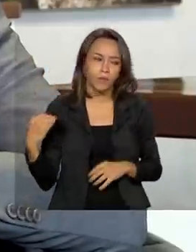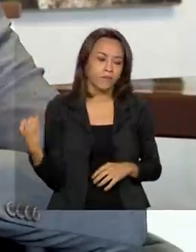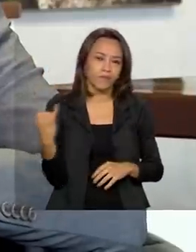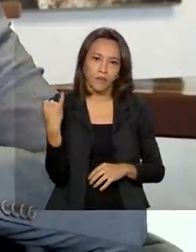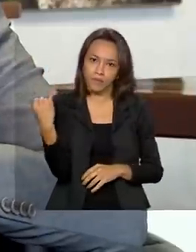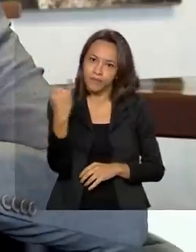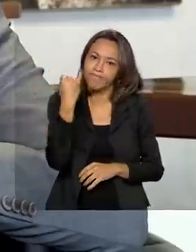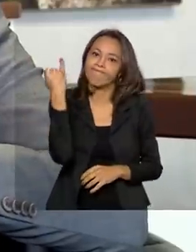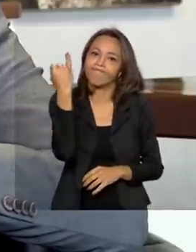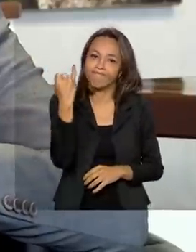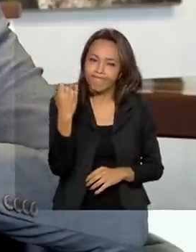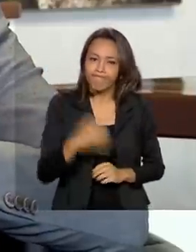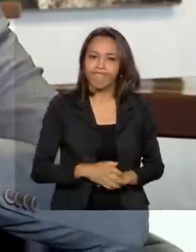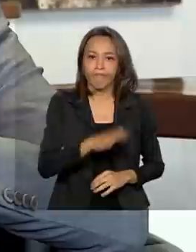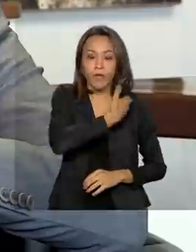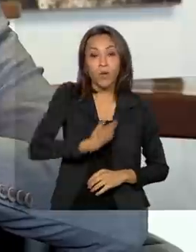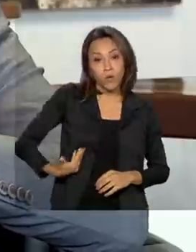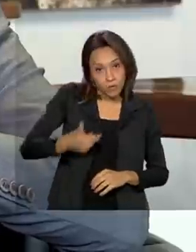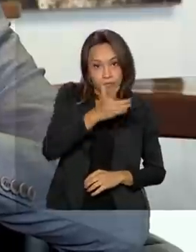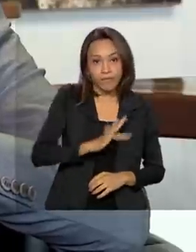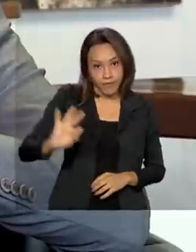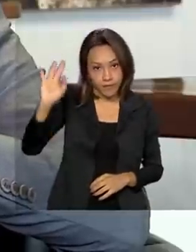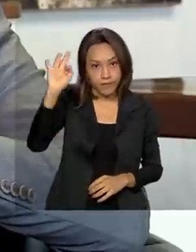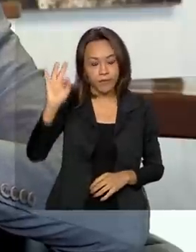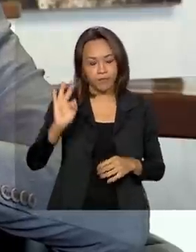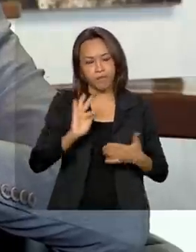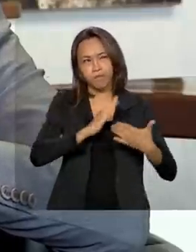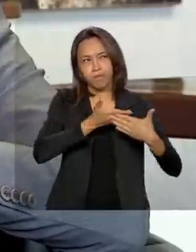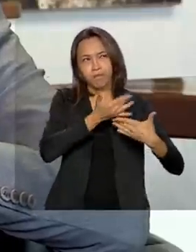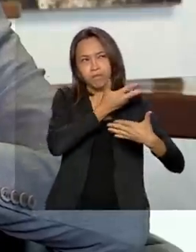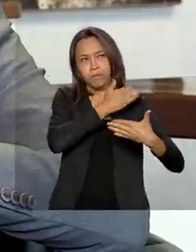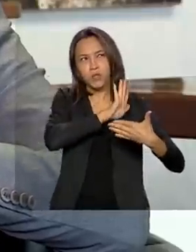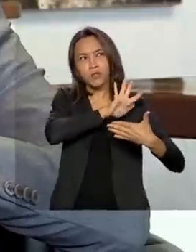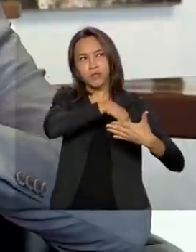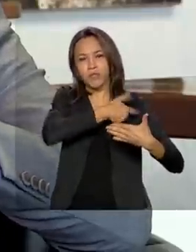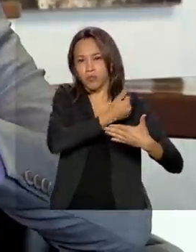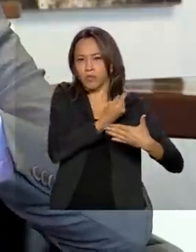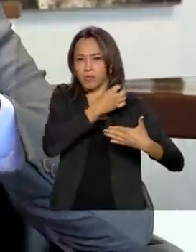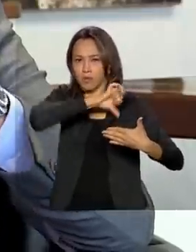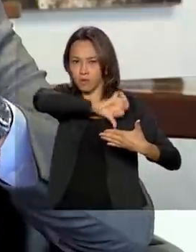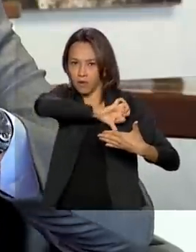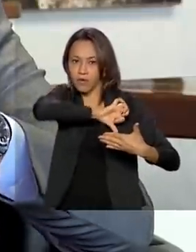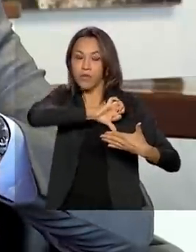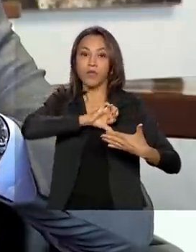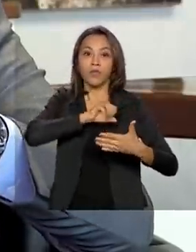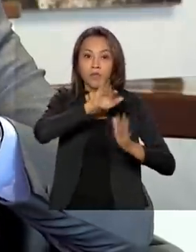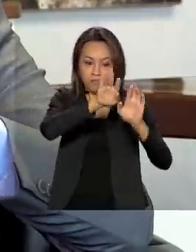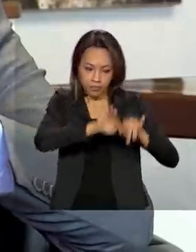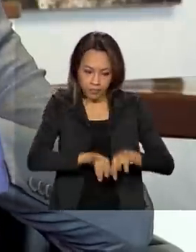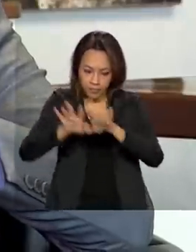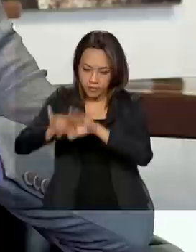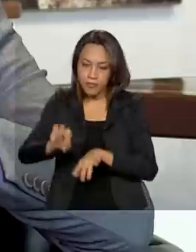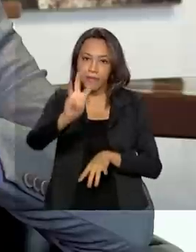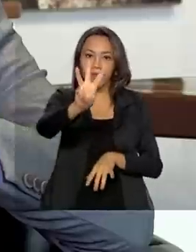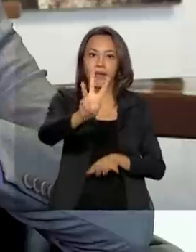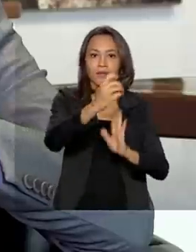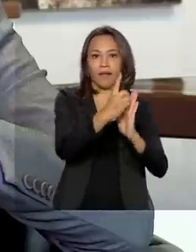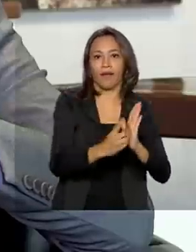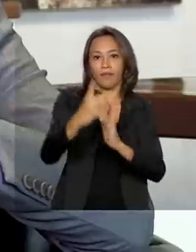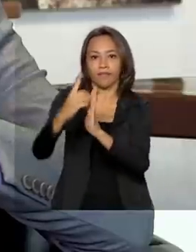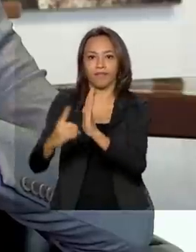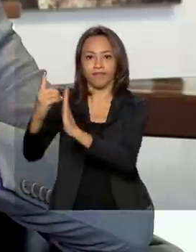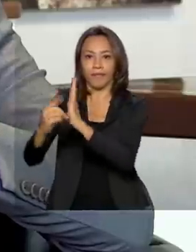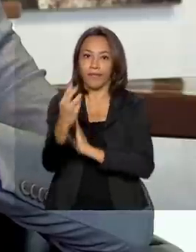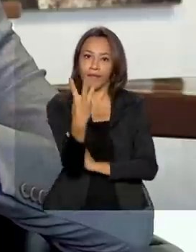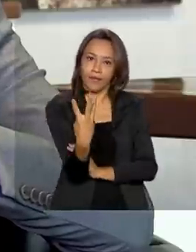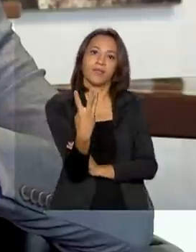importante. O governo federal, no final de 2019, editou três decretos diferentes